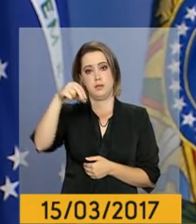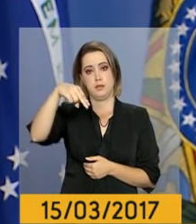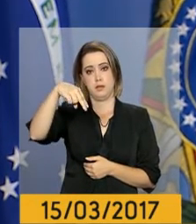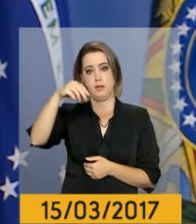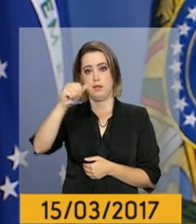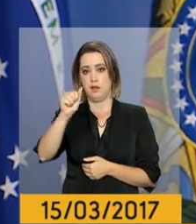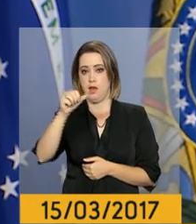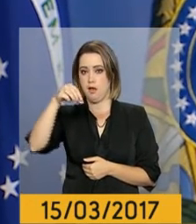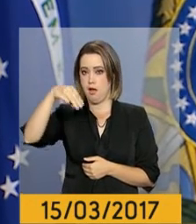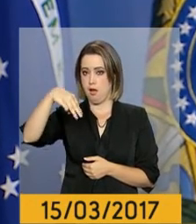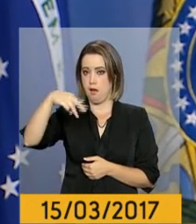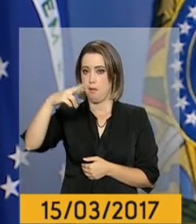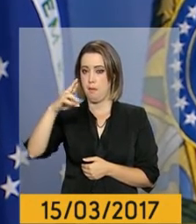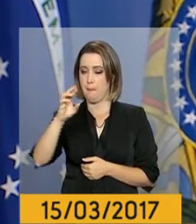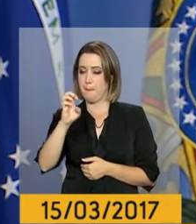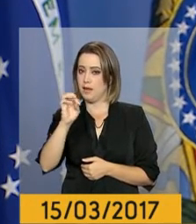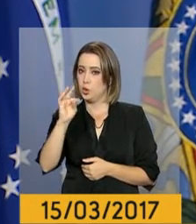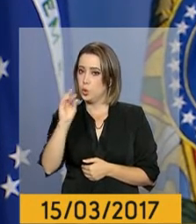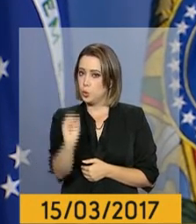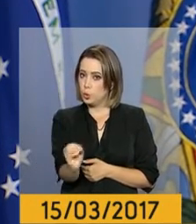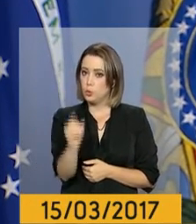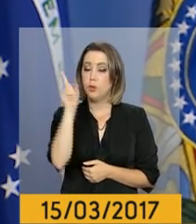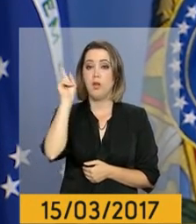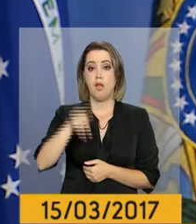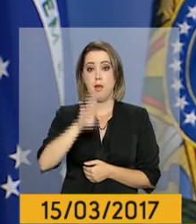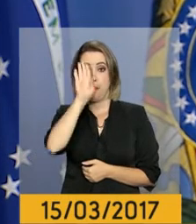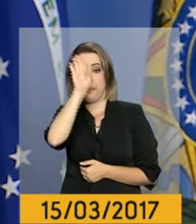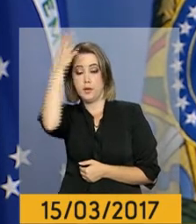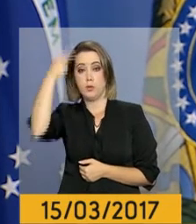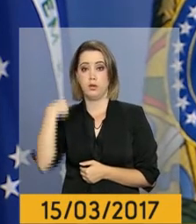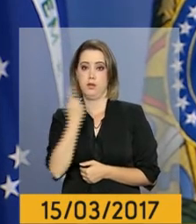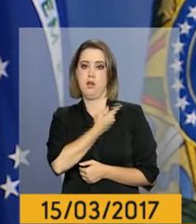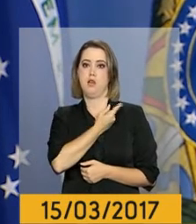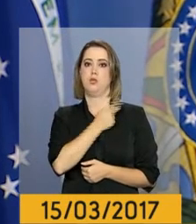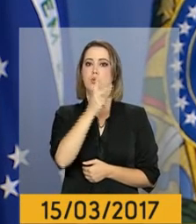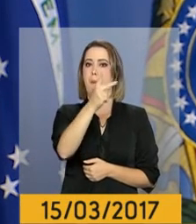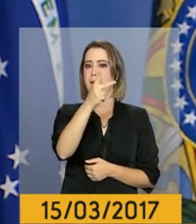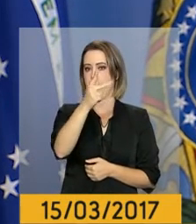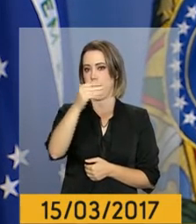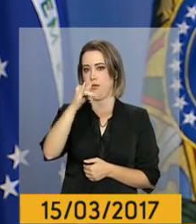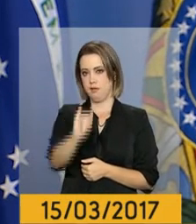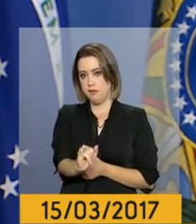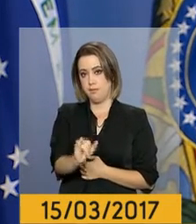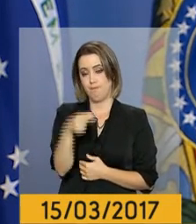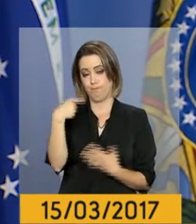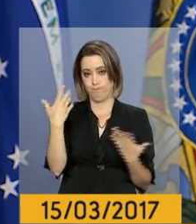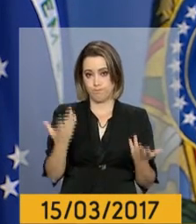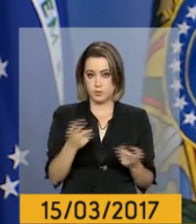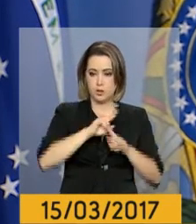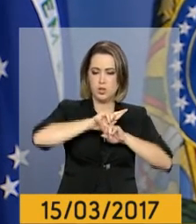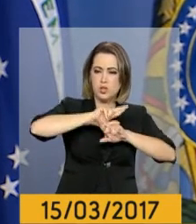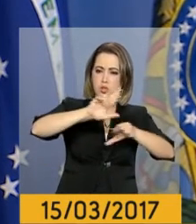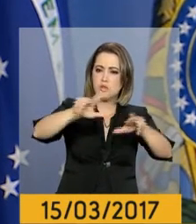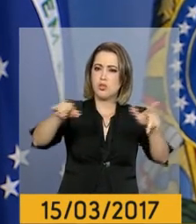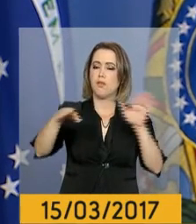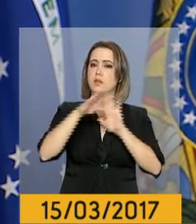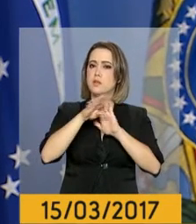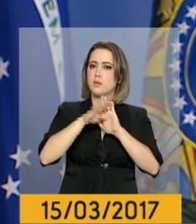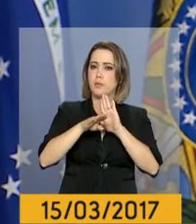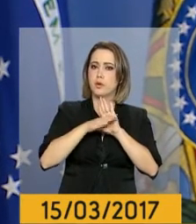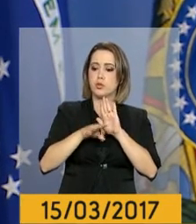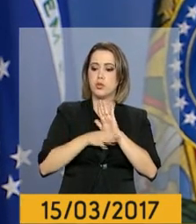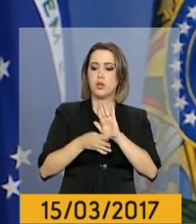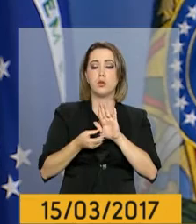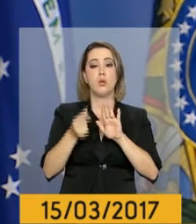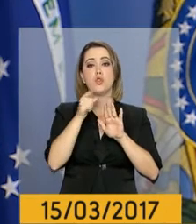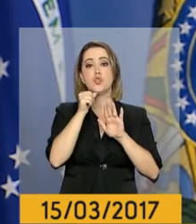do nosso programa de parcerias de investimentos temos olhado os projetos para distribuição de água